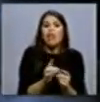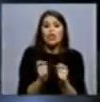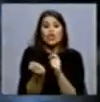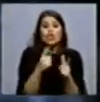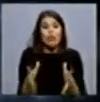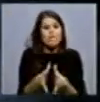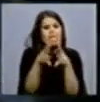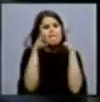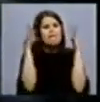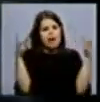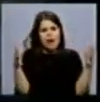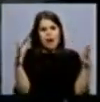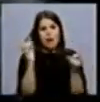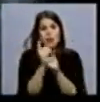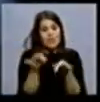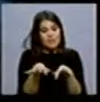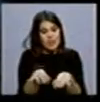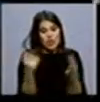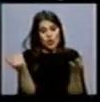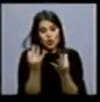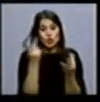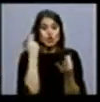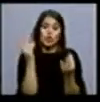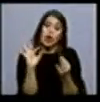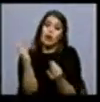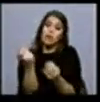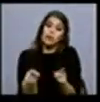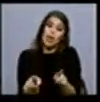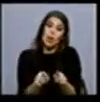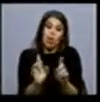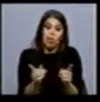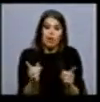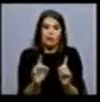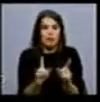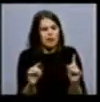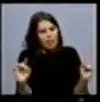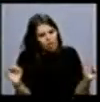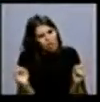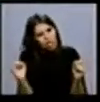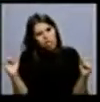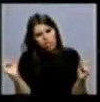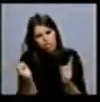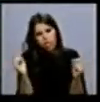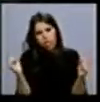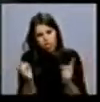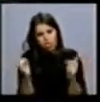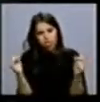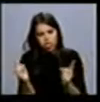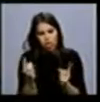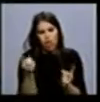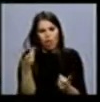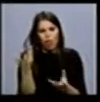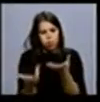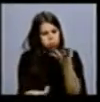massa, que na parte final da sua vida, como acontece em todas as estrelas de grande massa, começa a sintetizar os elementos mais pesados